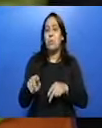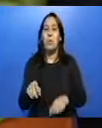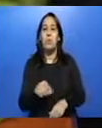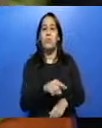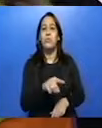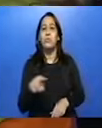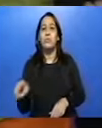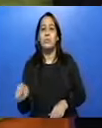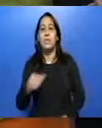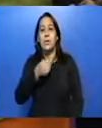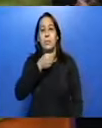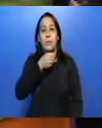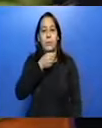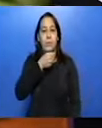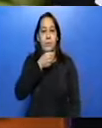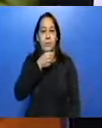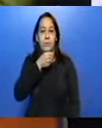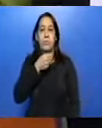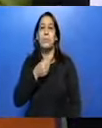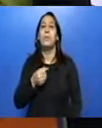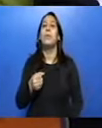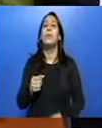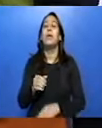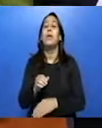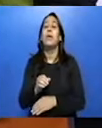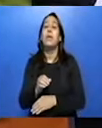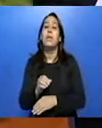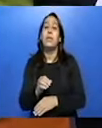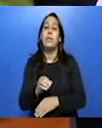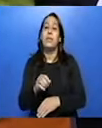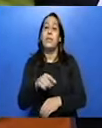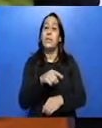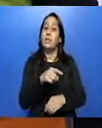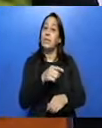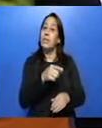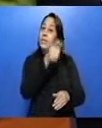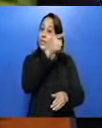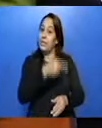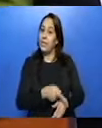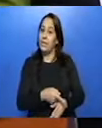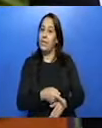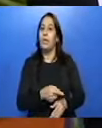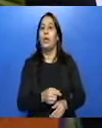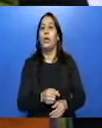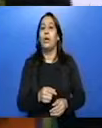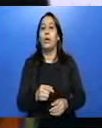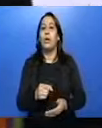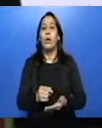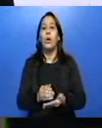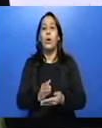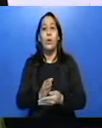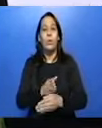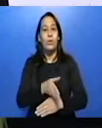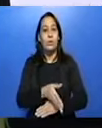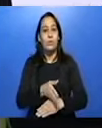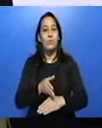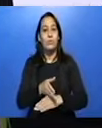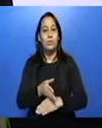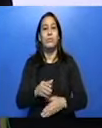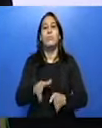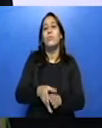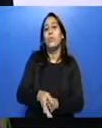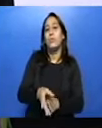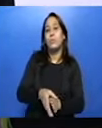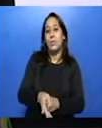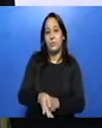TV falando sobre a brincadeira. E aqui vai ser o seu roteiro. Vamos lá começar? Escreva